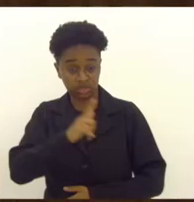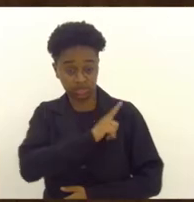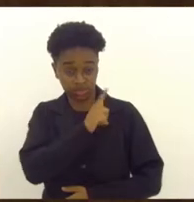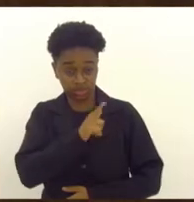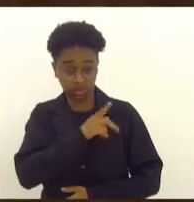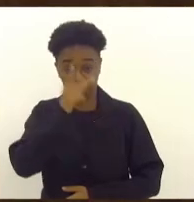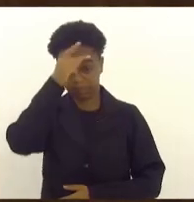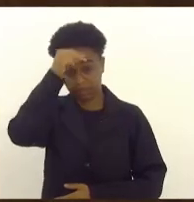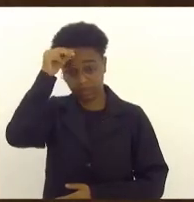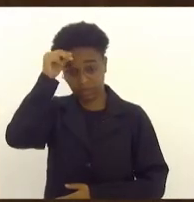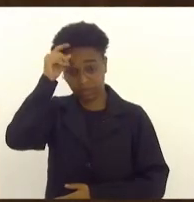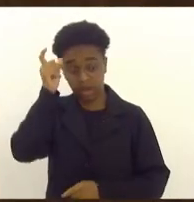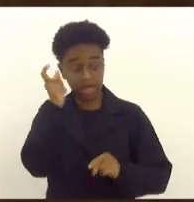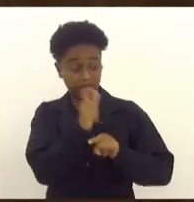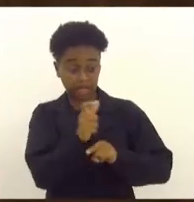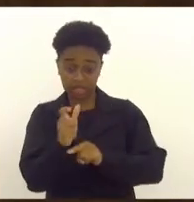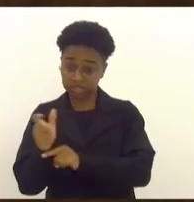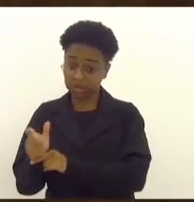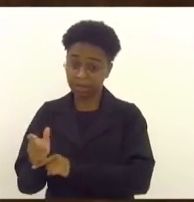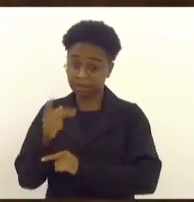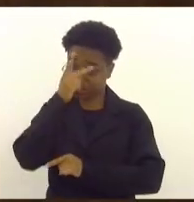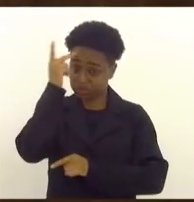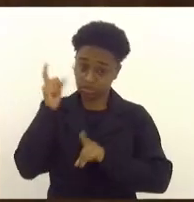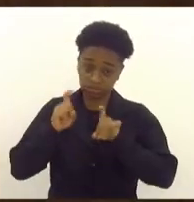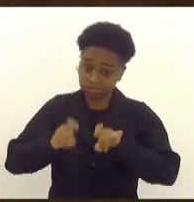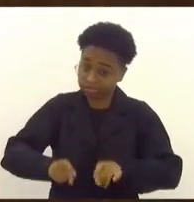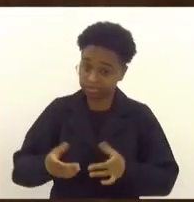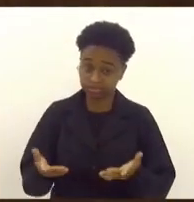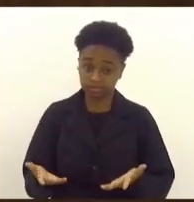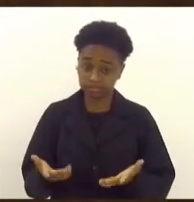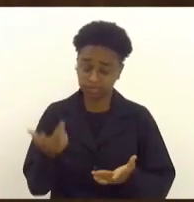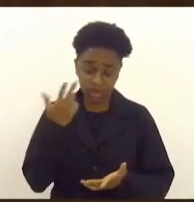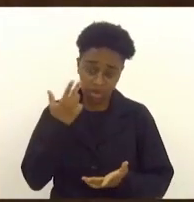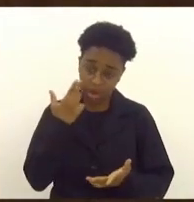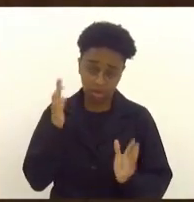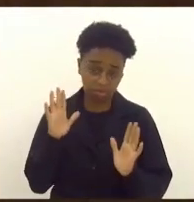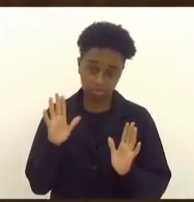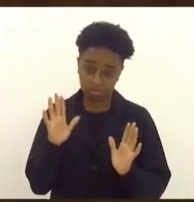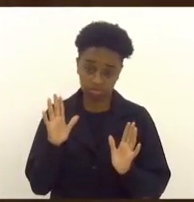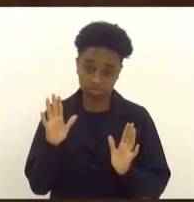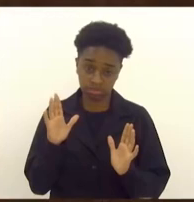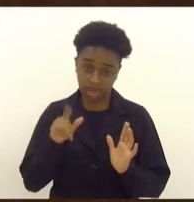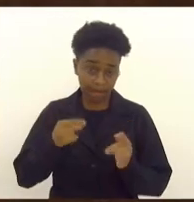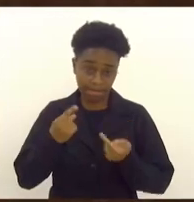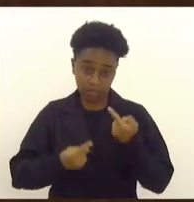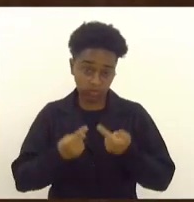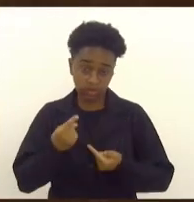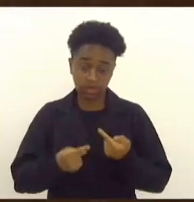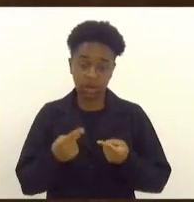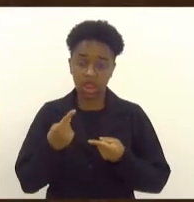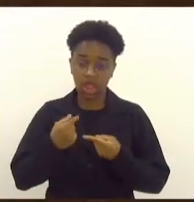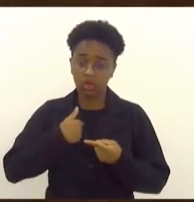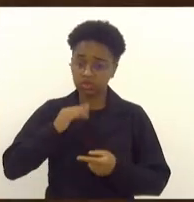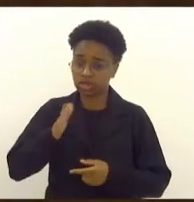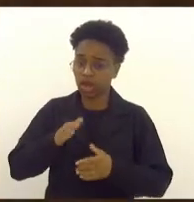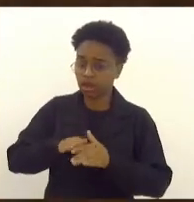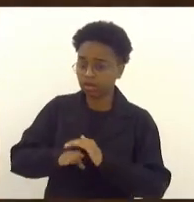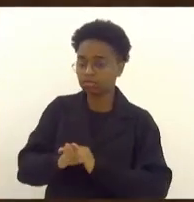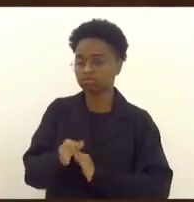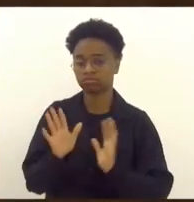vai criticar quem tá com acento na cadeira faz parte do jogo político eu acostumado a